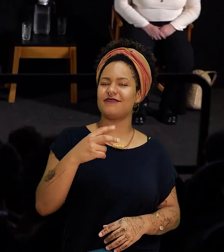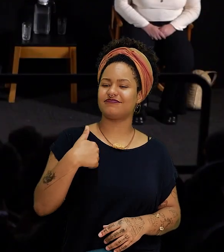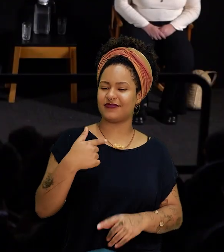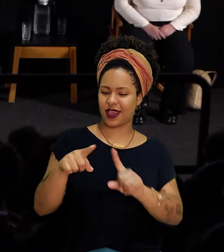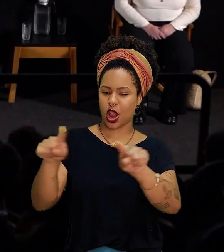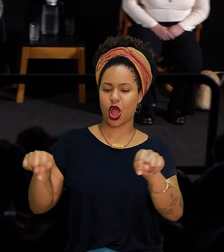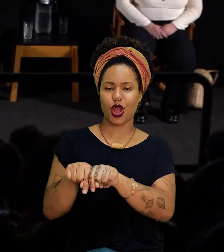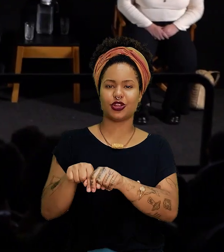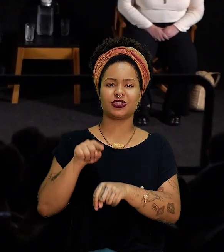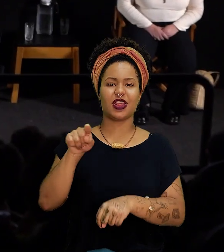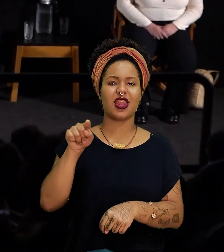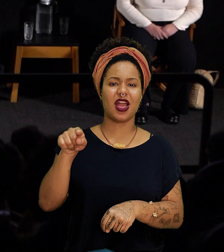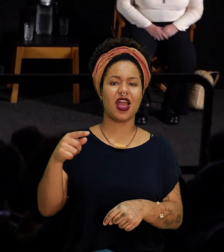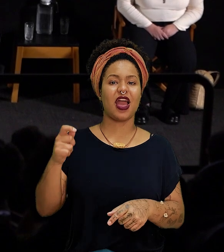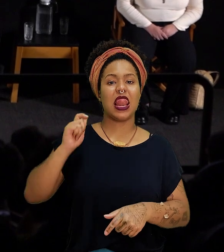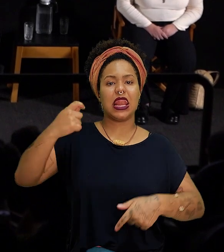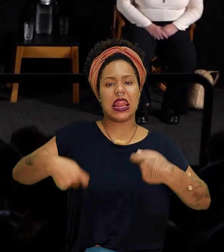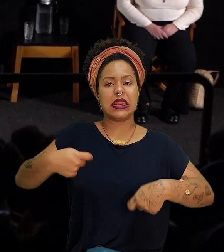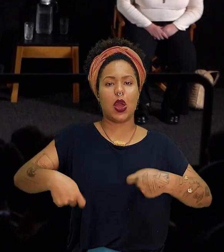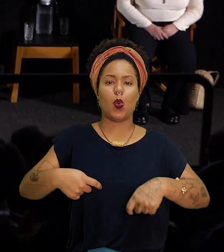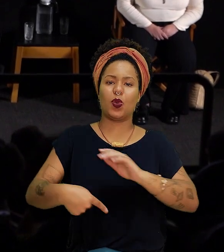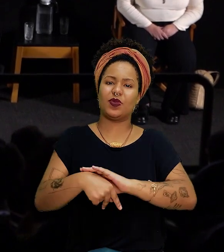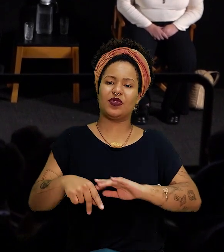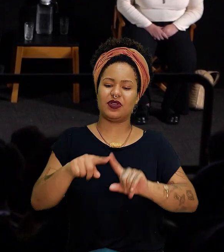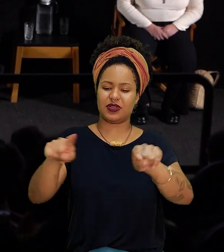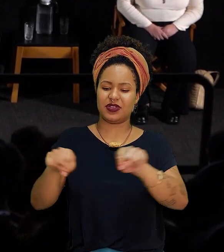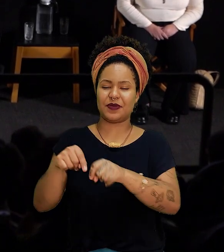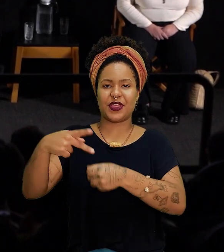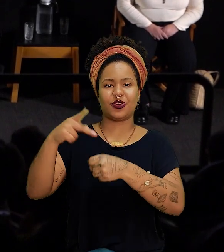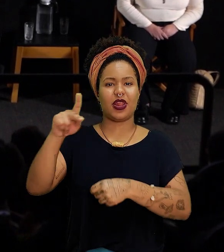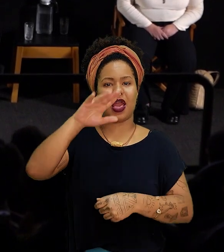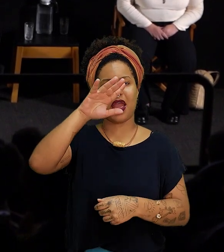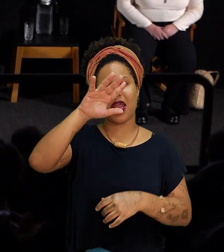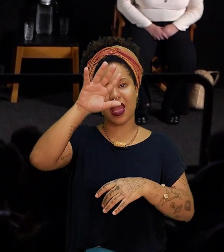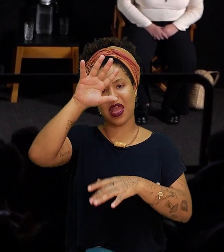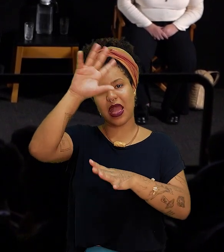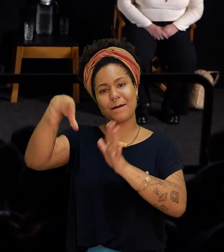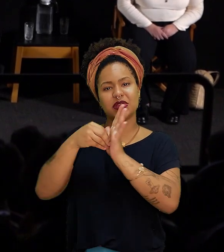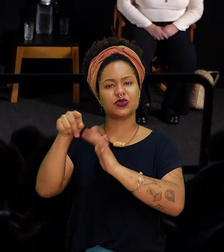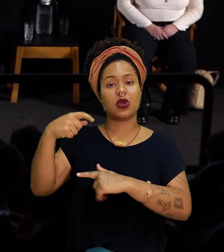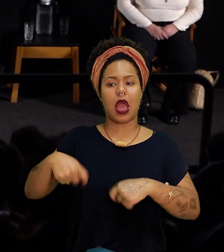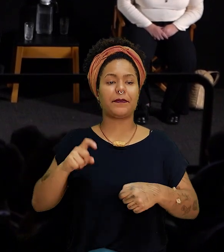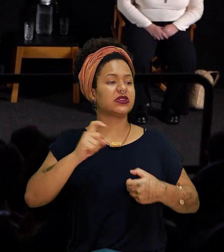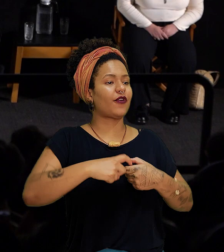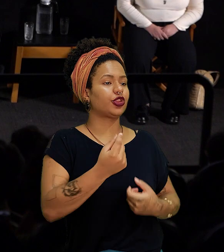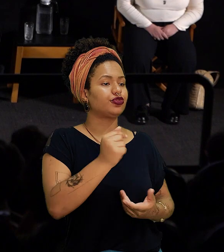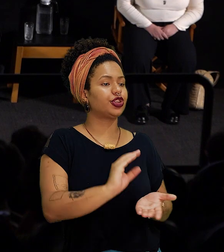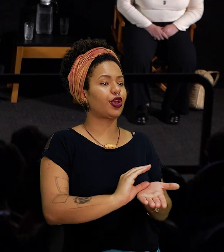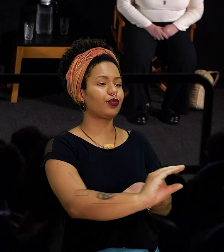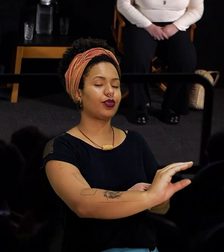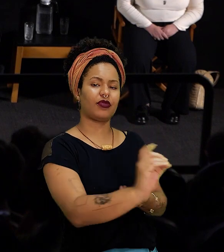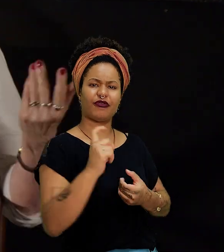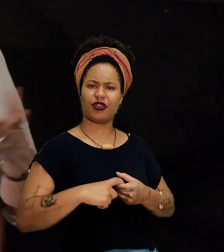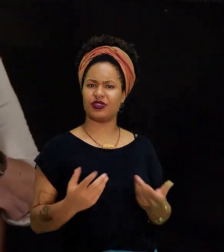loteamento lá dos lotes, lá dos leilões dos lotes de petróleo no Foz da Amazônia. Mas aí a gente vai ter que devolver o dinheiro.